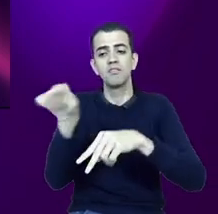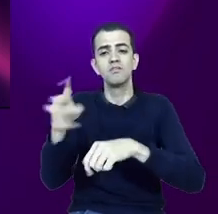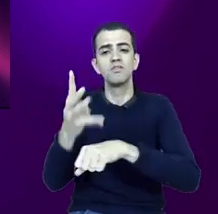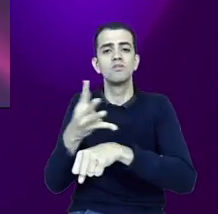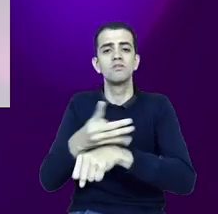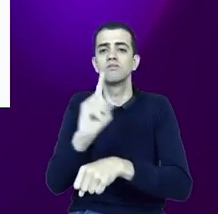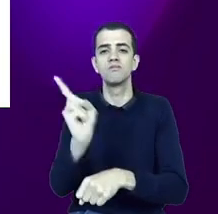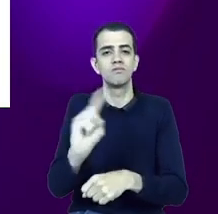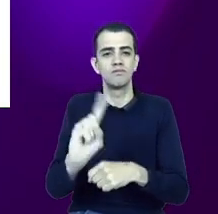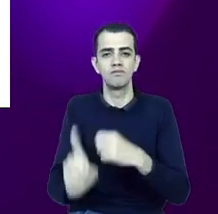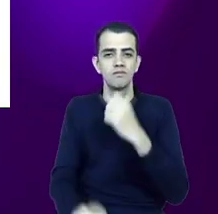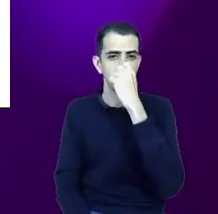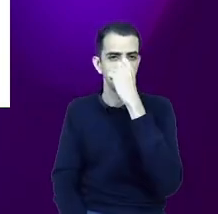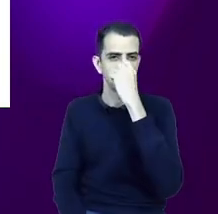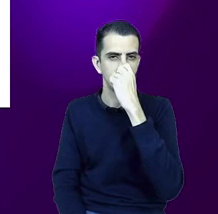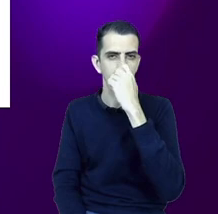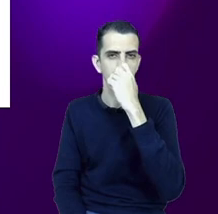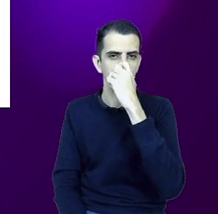uso, né?